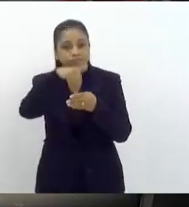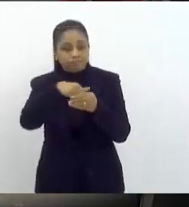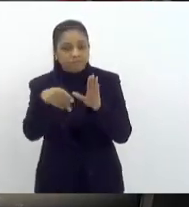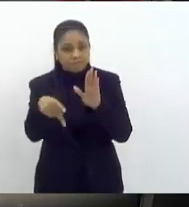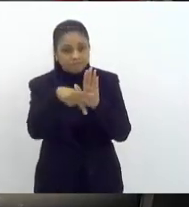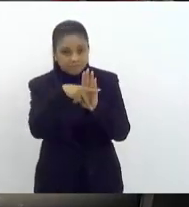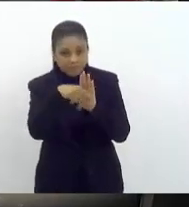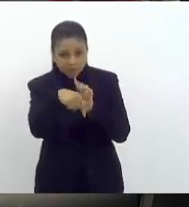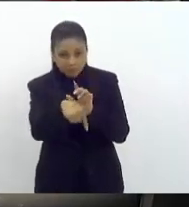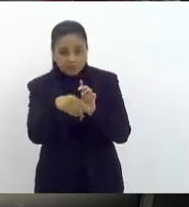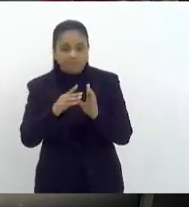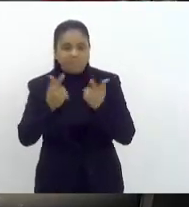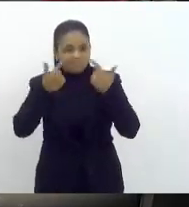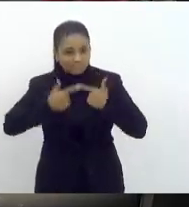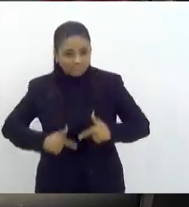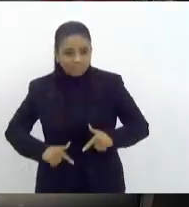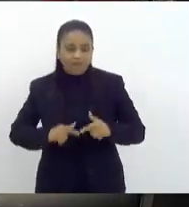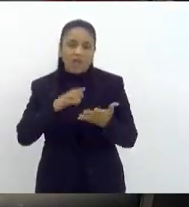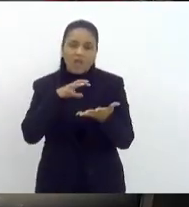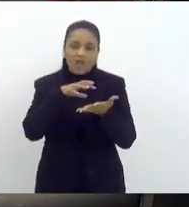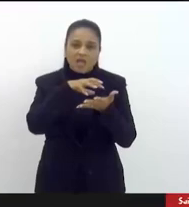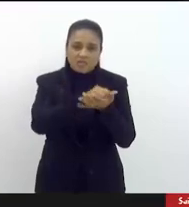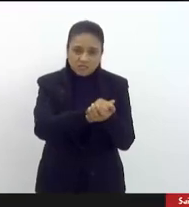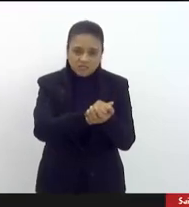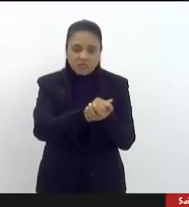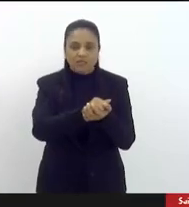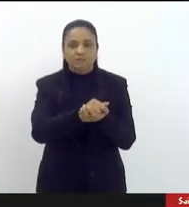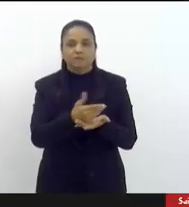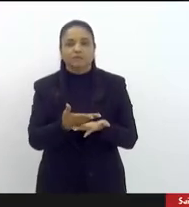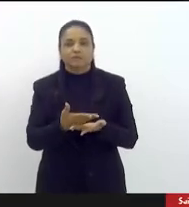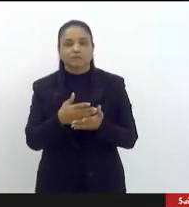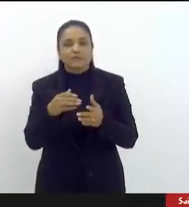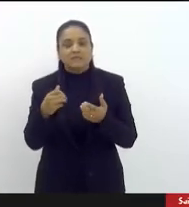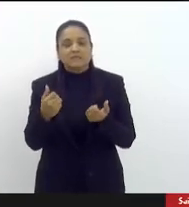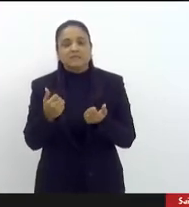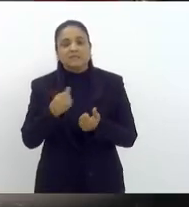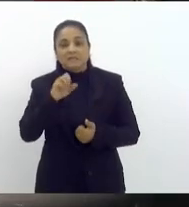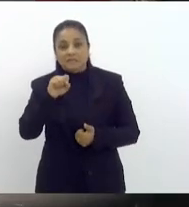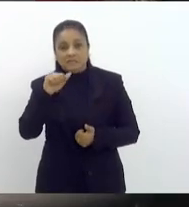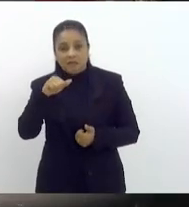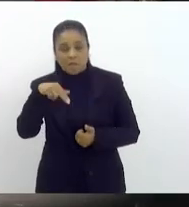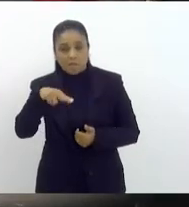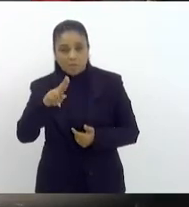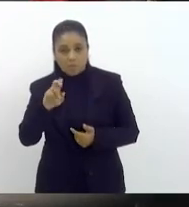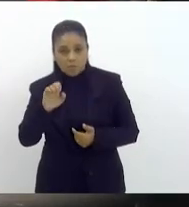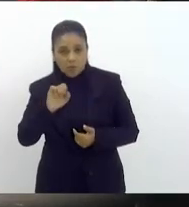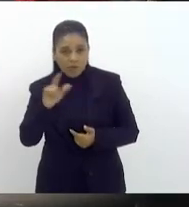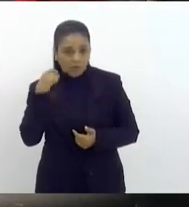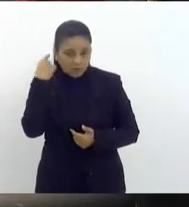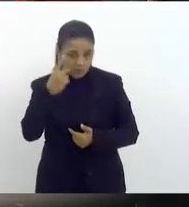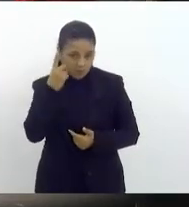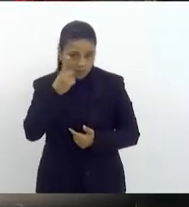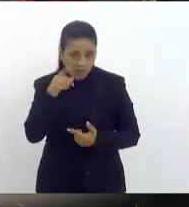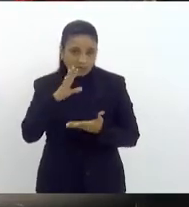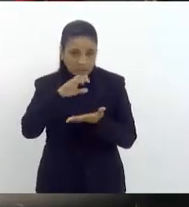tá bom tá registrado abstenção de vossa excelência Obrigado Marta Rocha Por favor